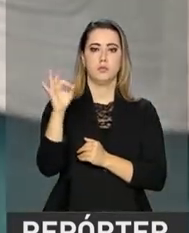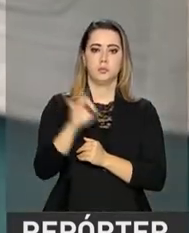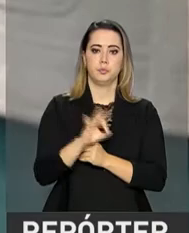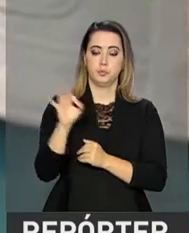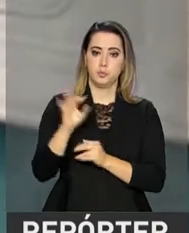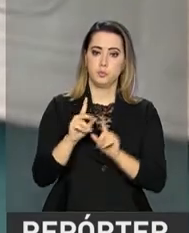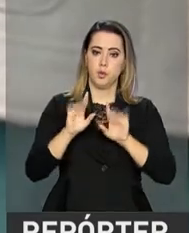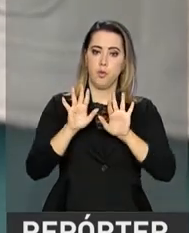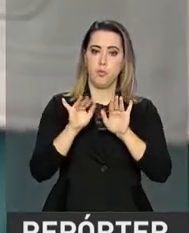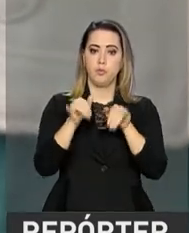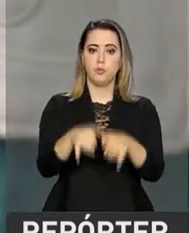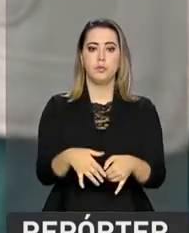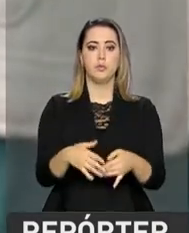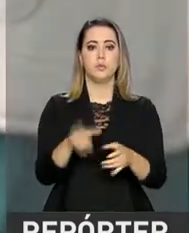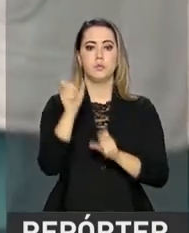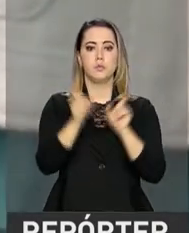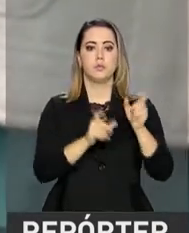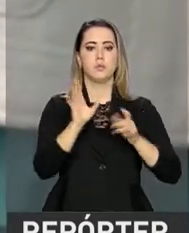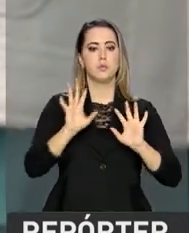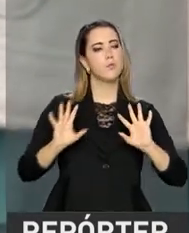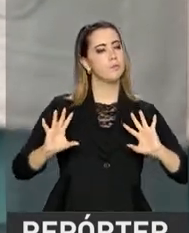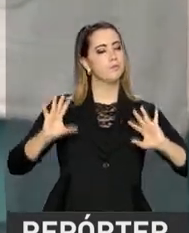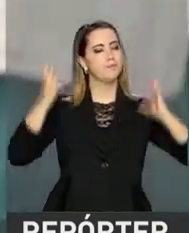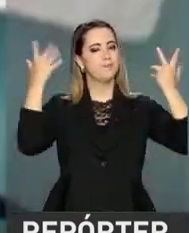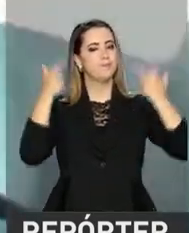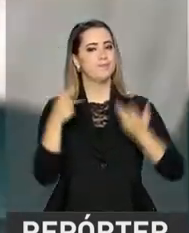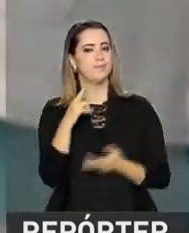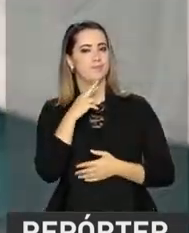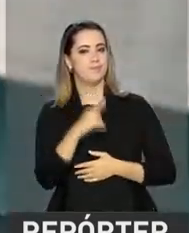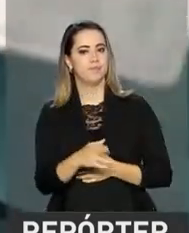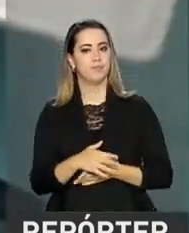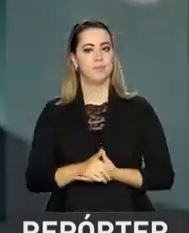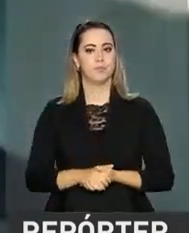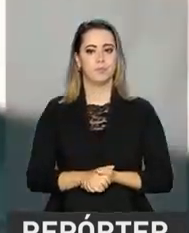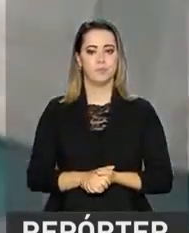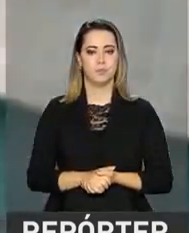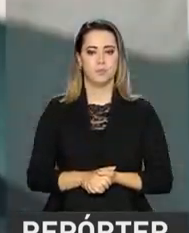final do leilão investidores comemoraram o resultado